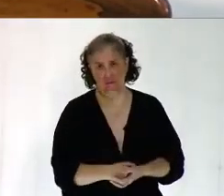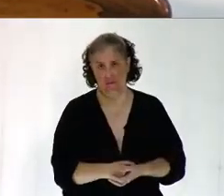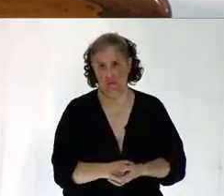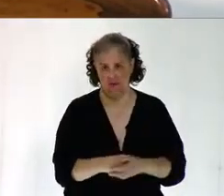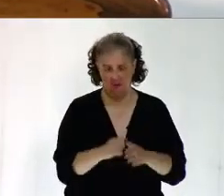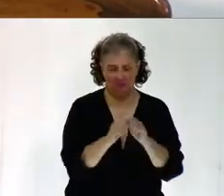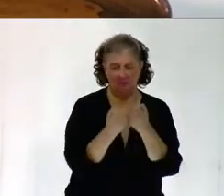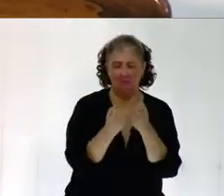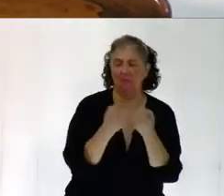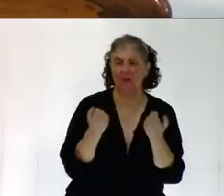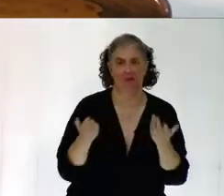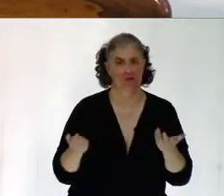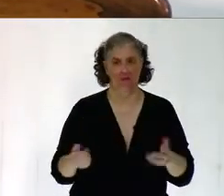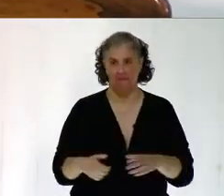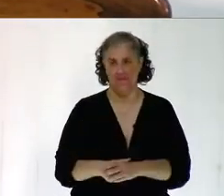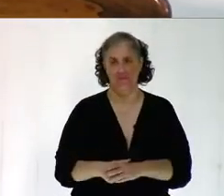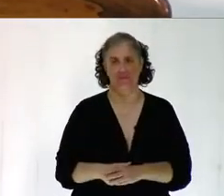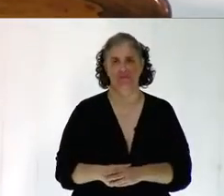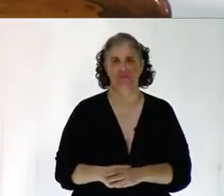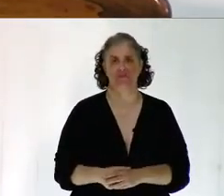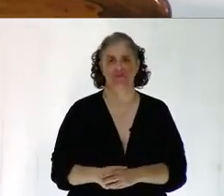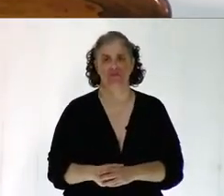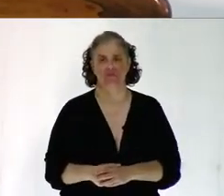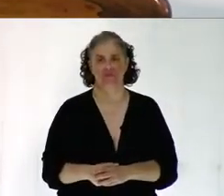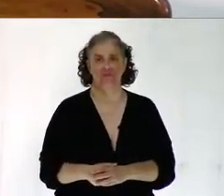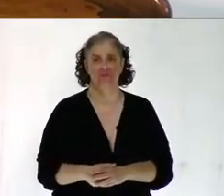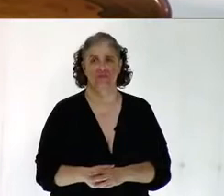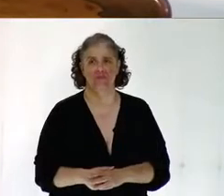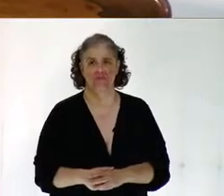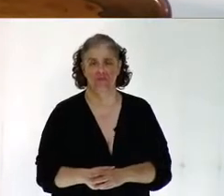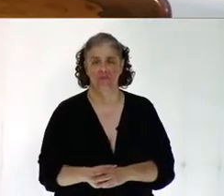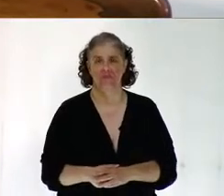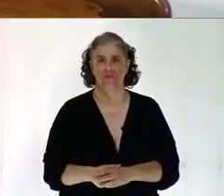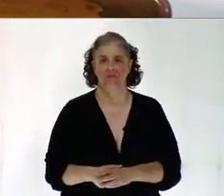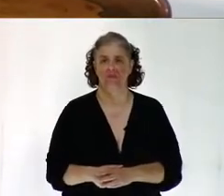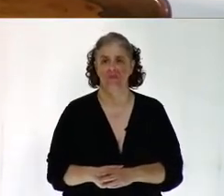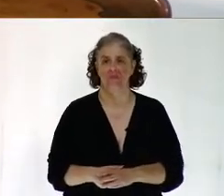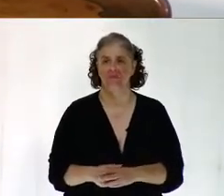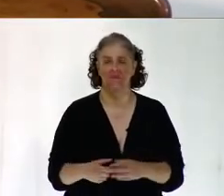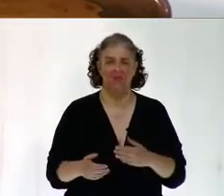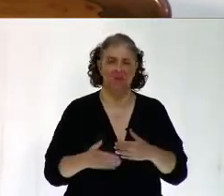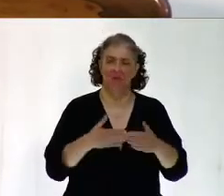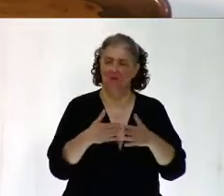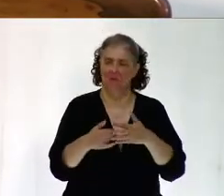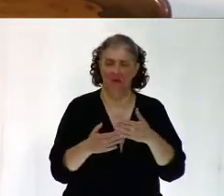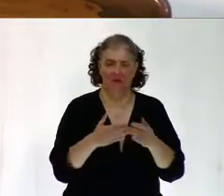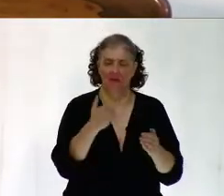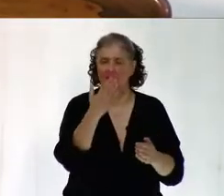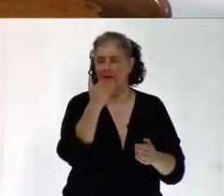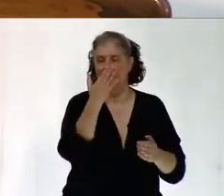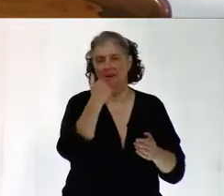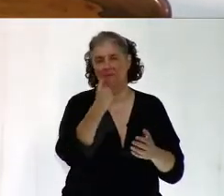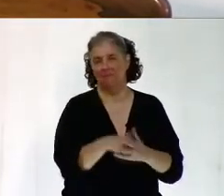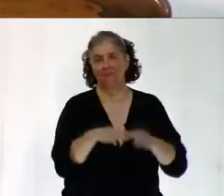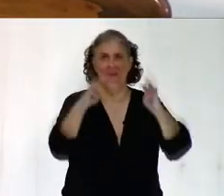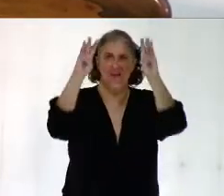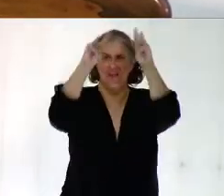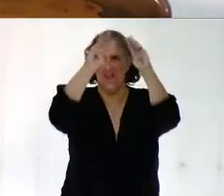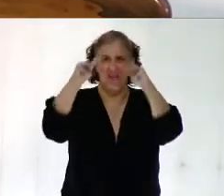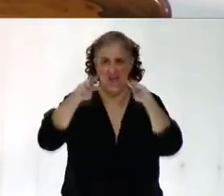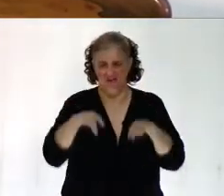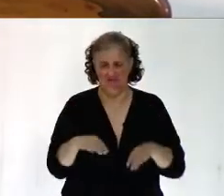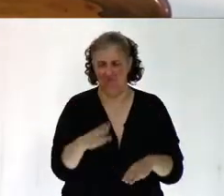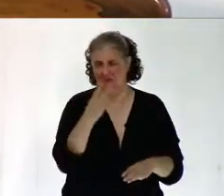no poço de jacó disse eu tenho uma água que é maior do que a água mulher em